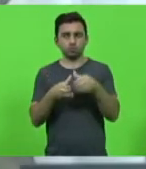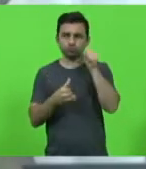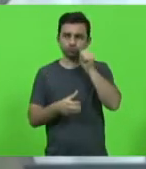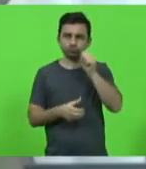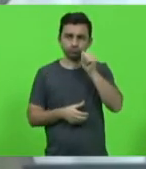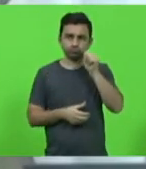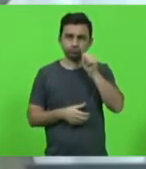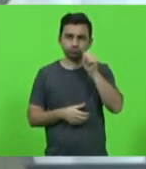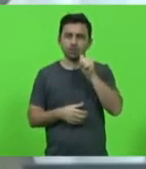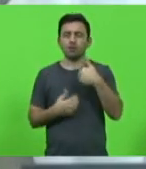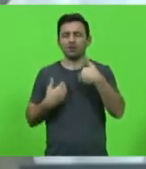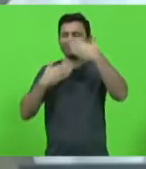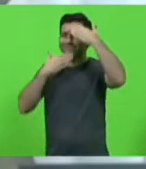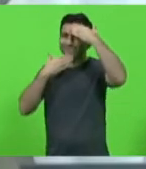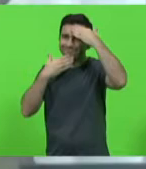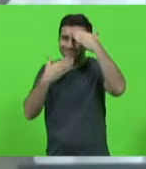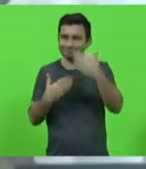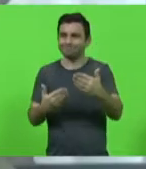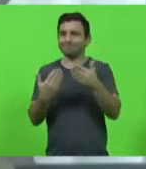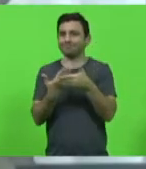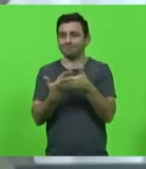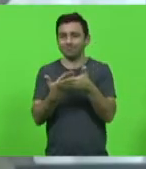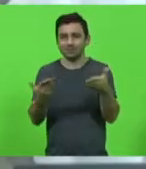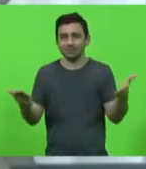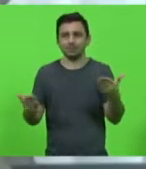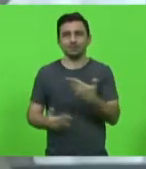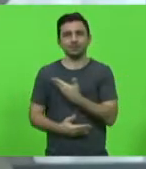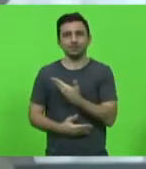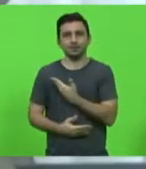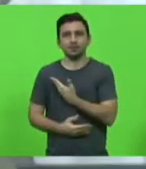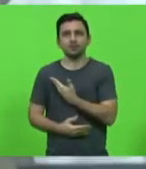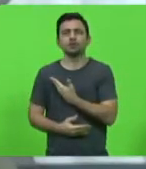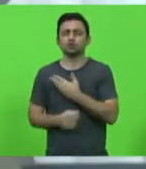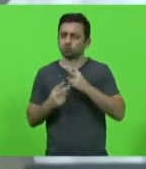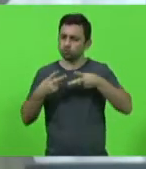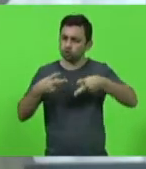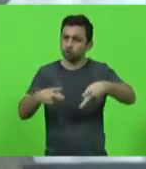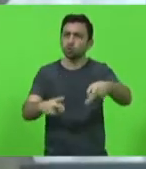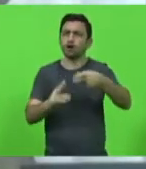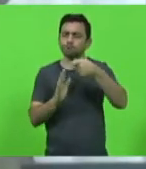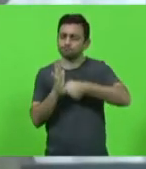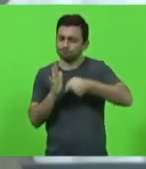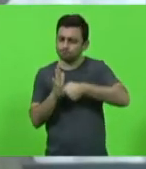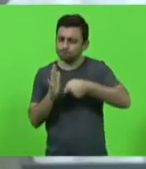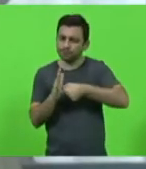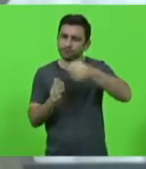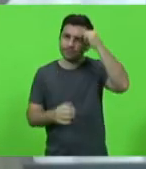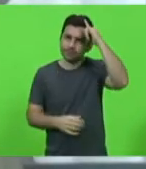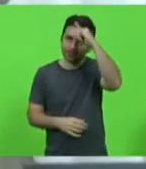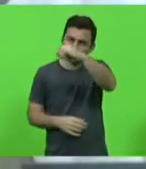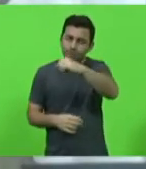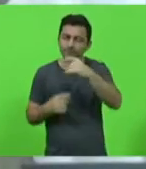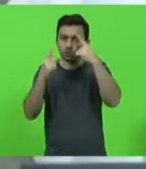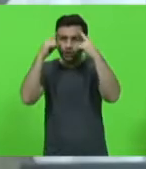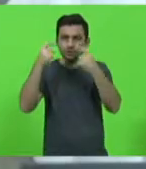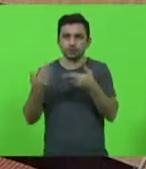muito as minhas colegas e vamos seguir na luta e no combate à violência contra a mulher. Muito